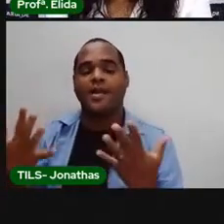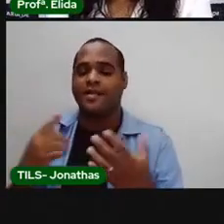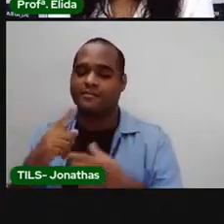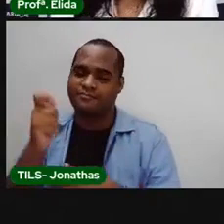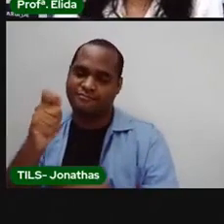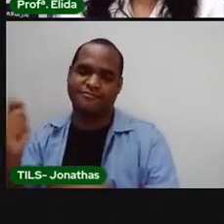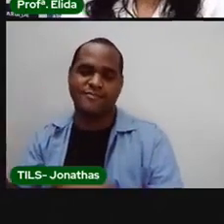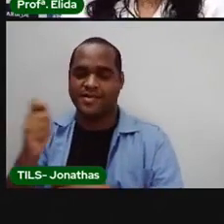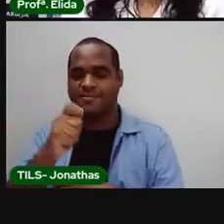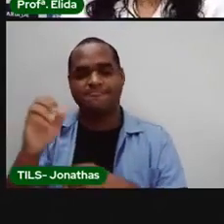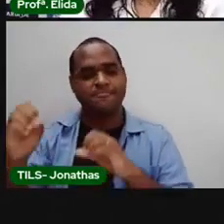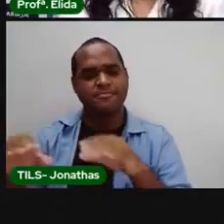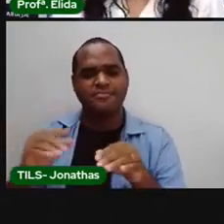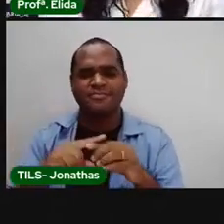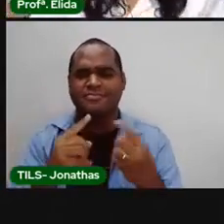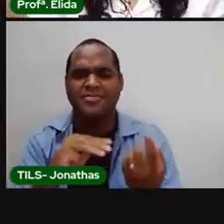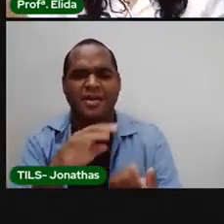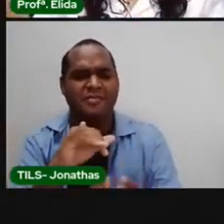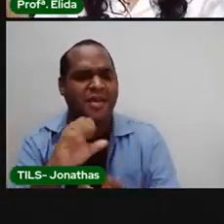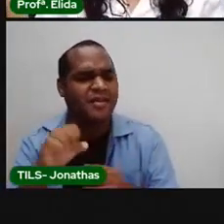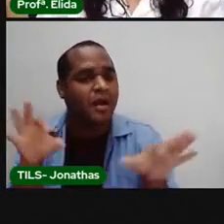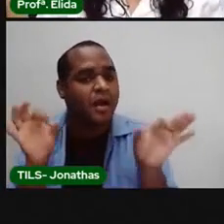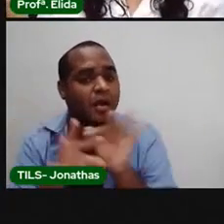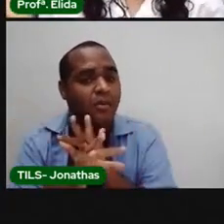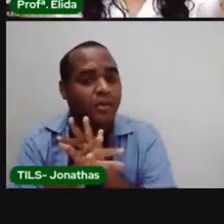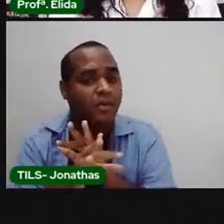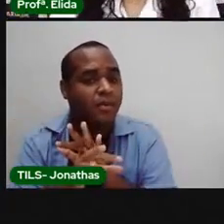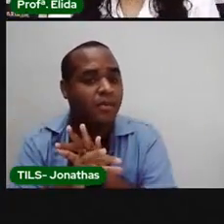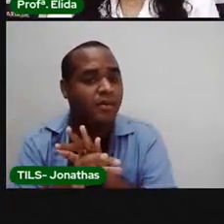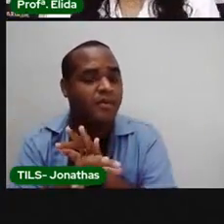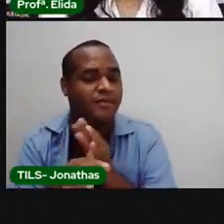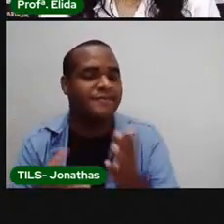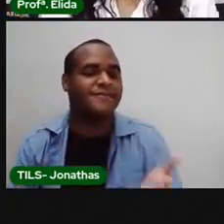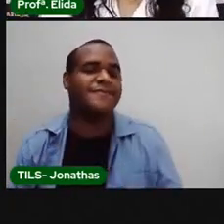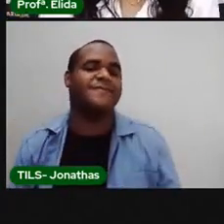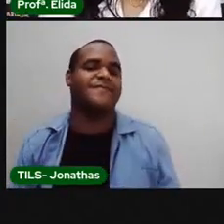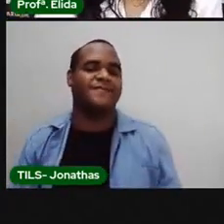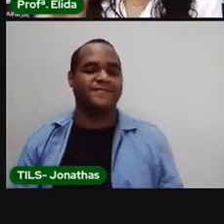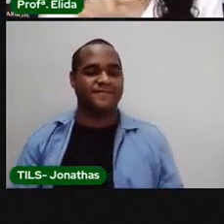a missa. Cadê a missa? Acabou.